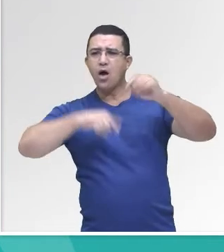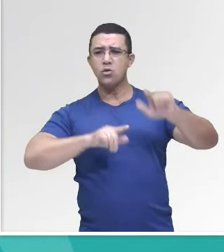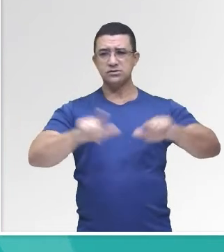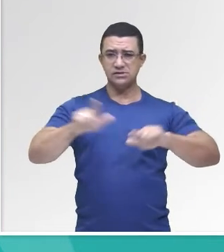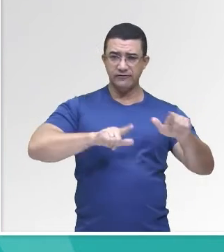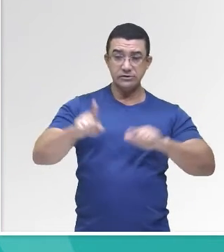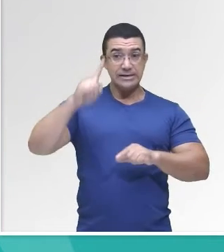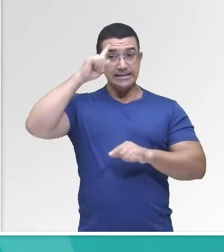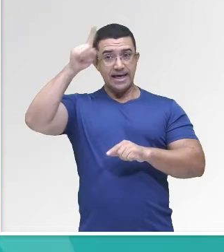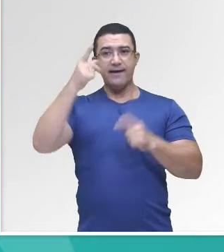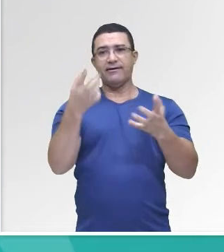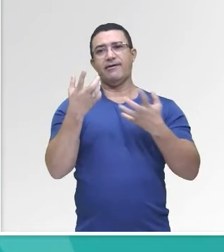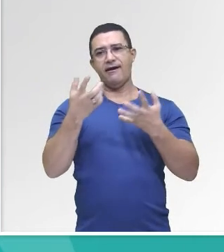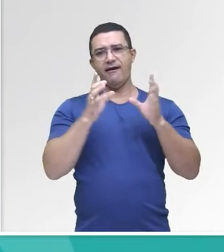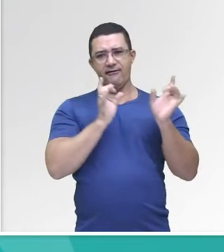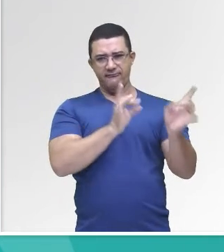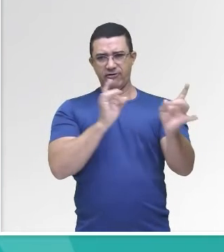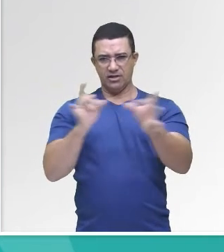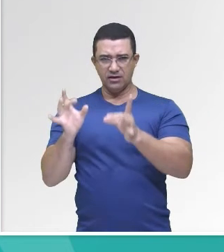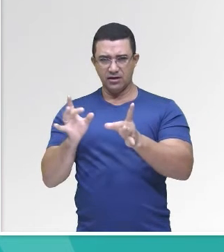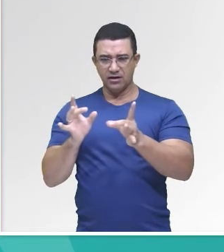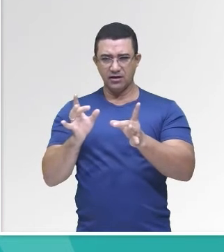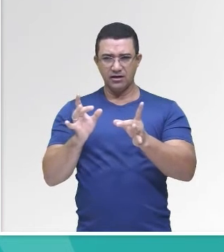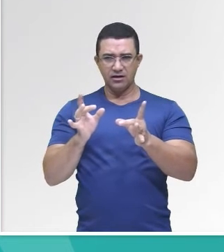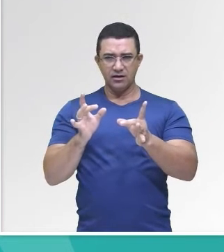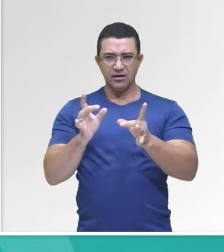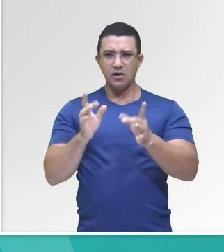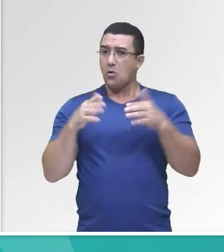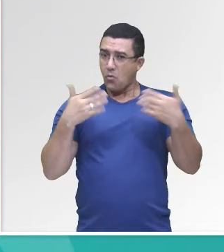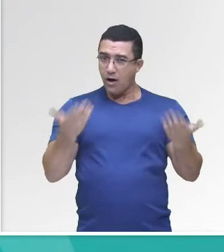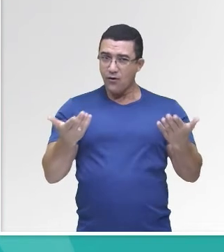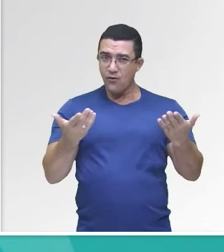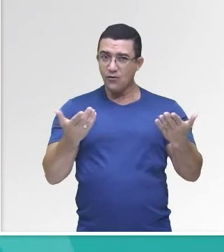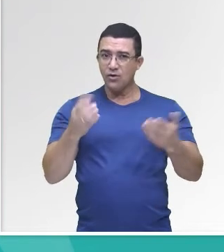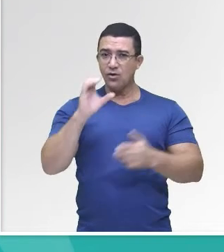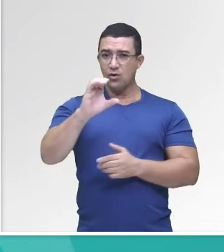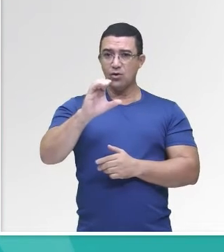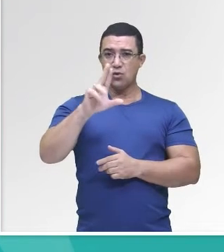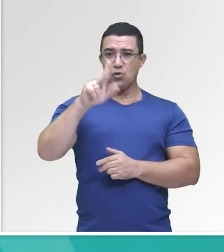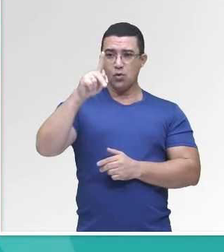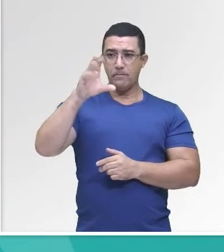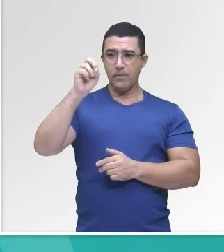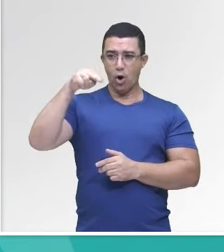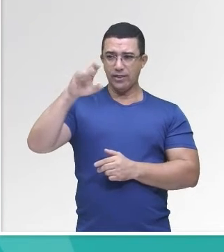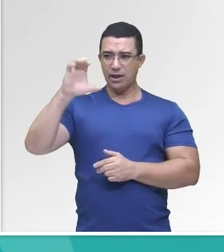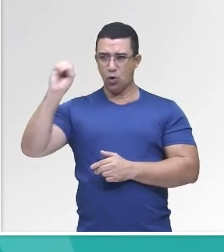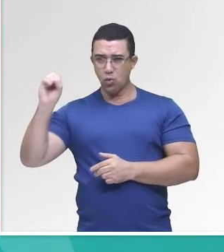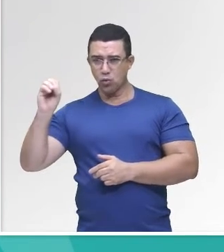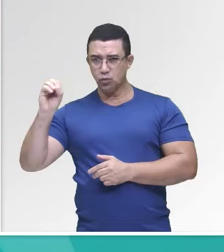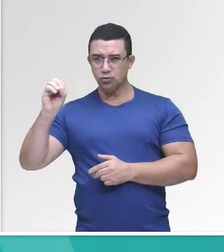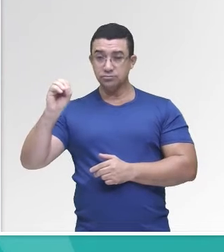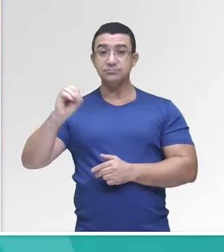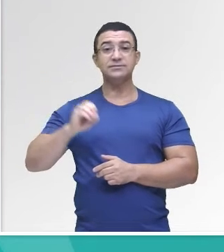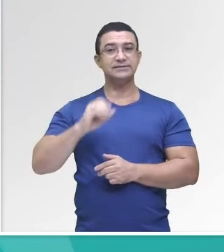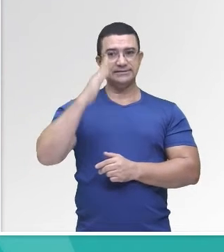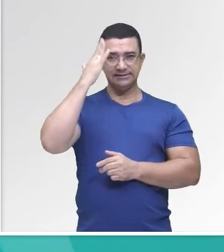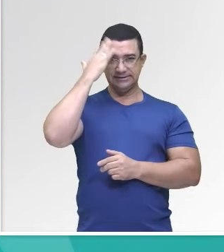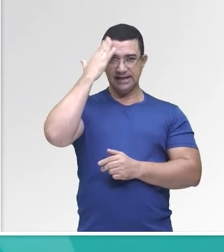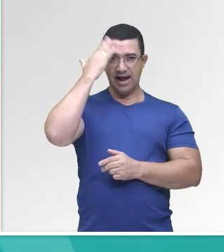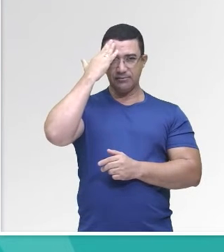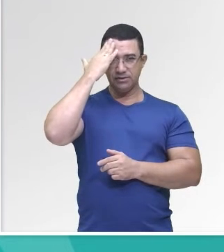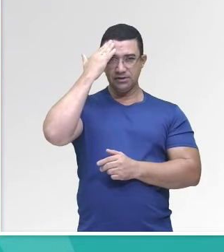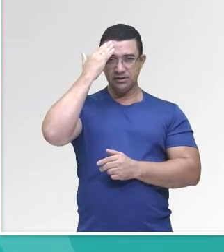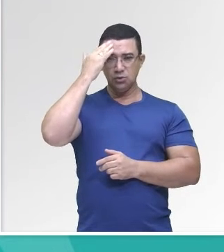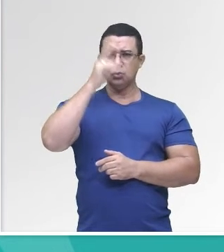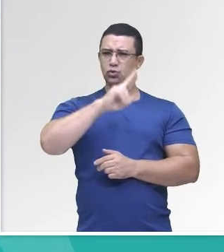é a ideia que aqui se quer vender? Ó, ele fala aqui em cupônio, então a gente já sabe